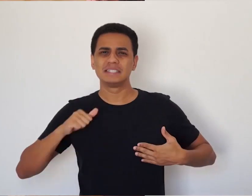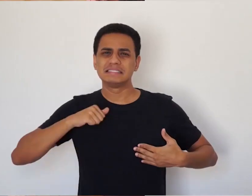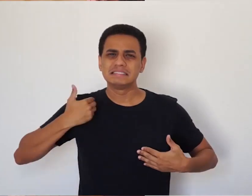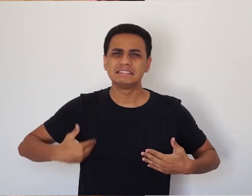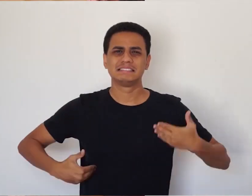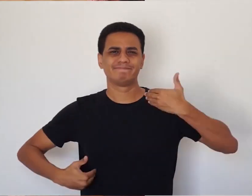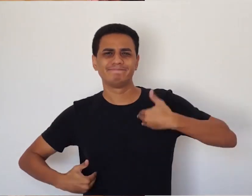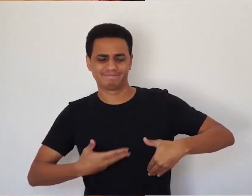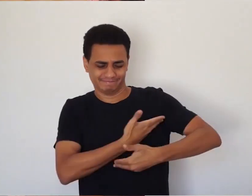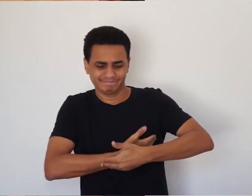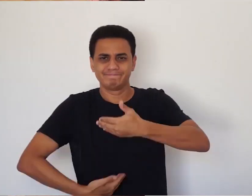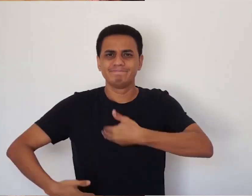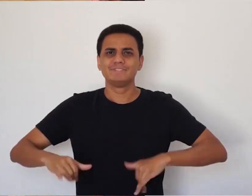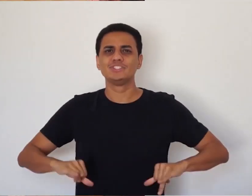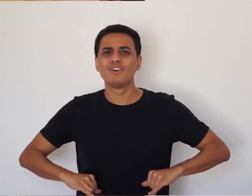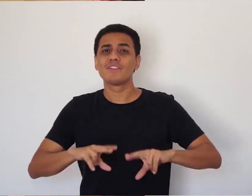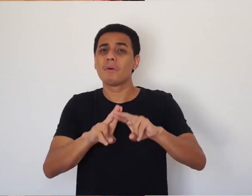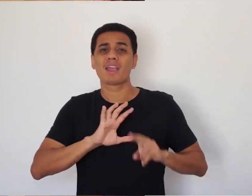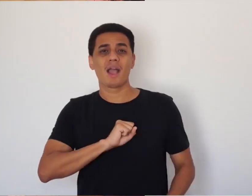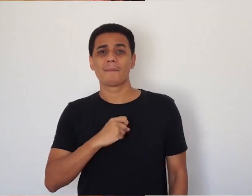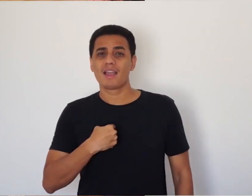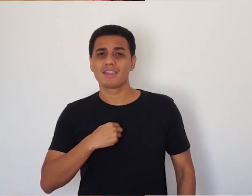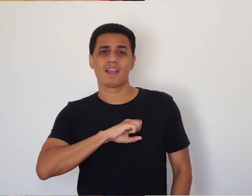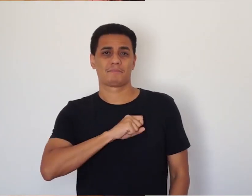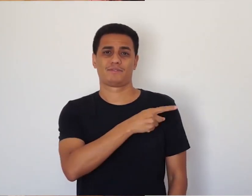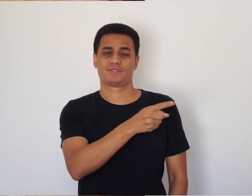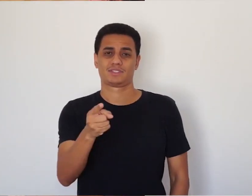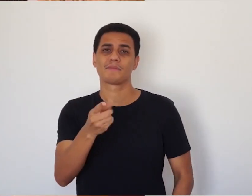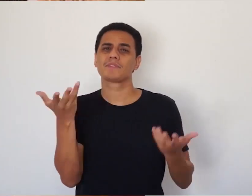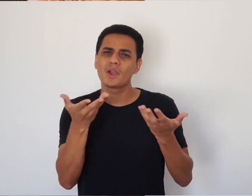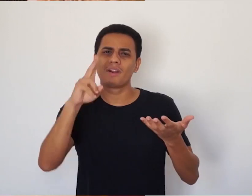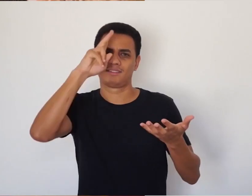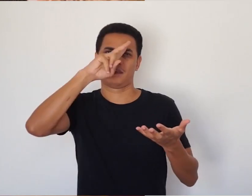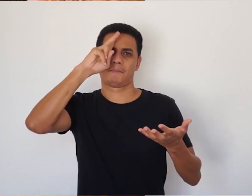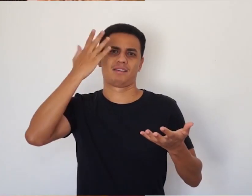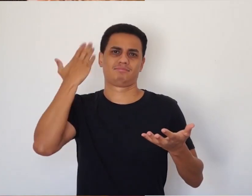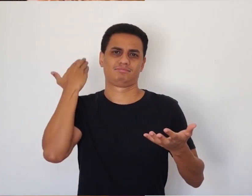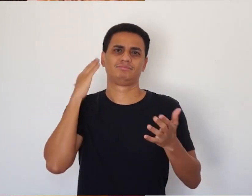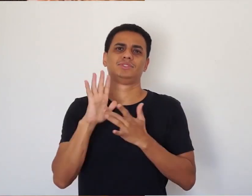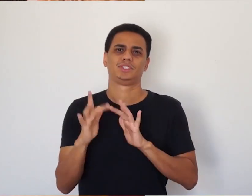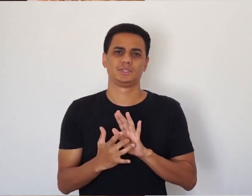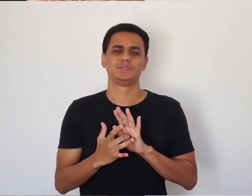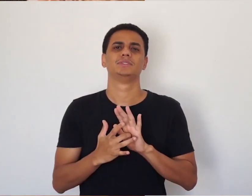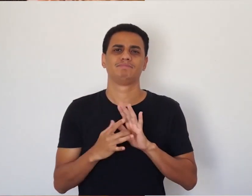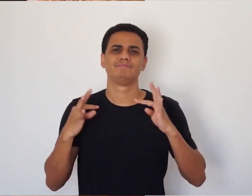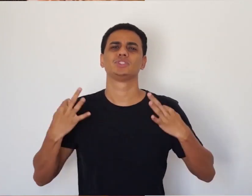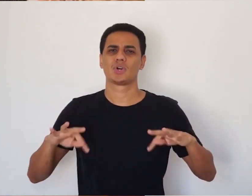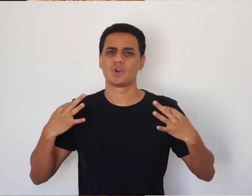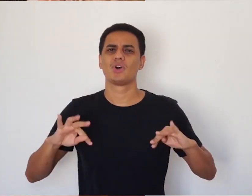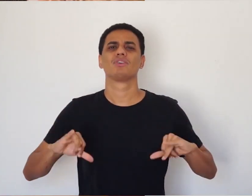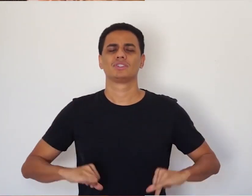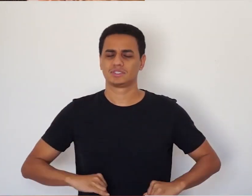foi partido por amor a você e por amor a mim. Eu quero te convidar a celebrar isso